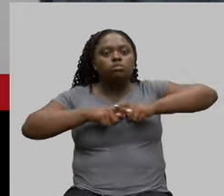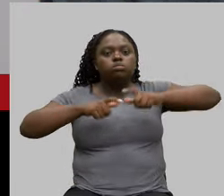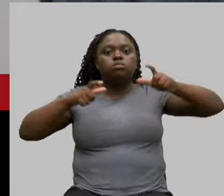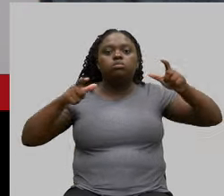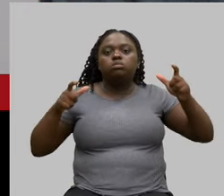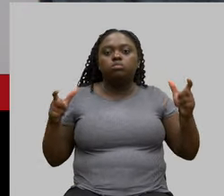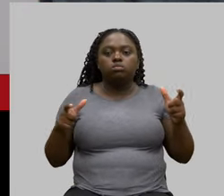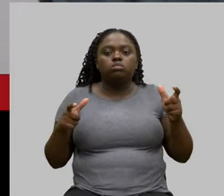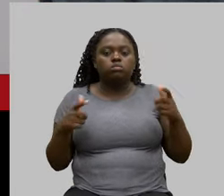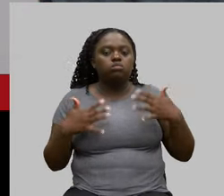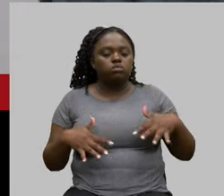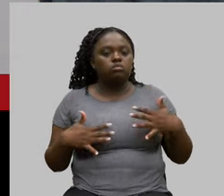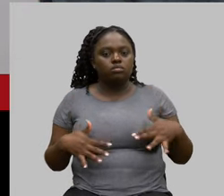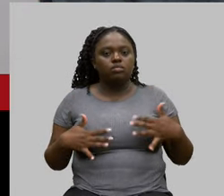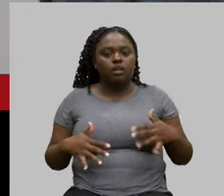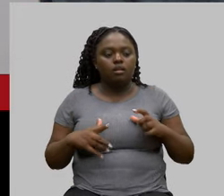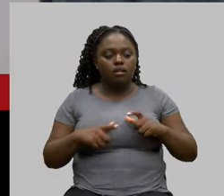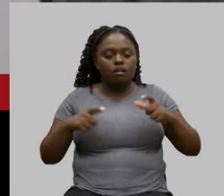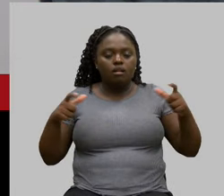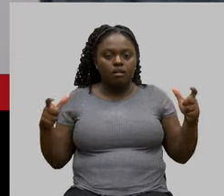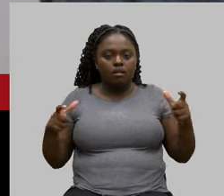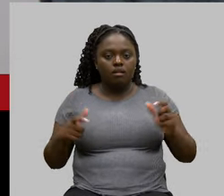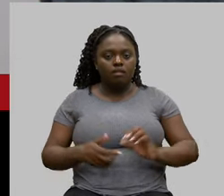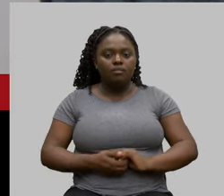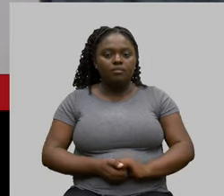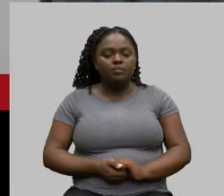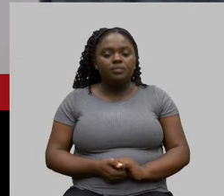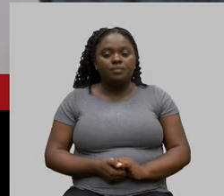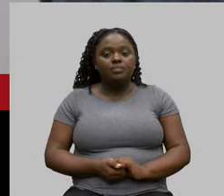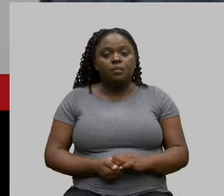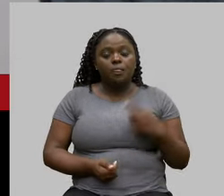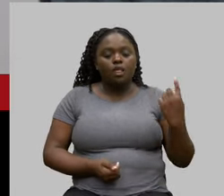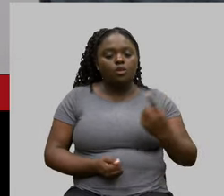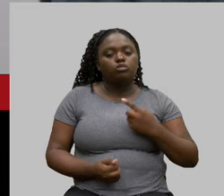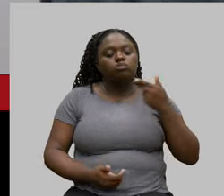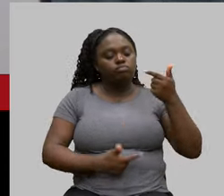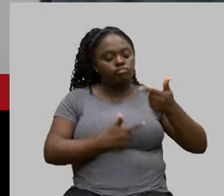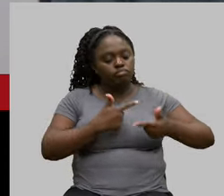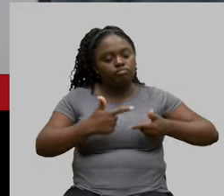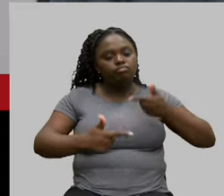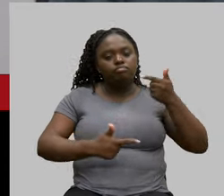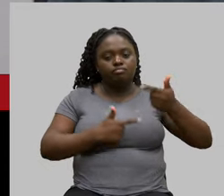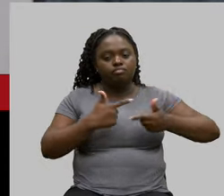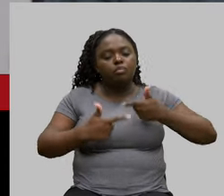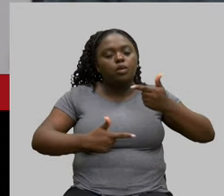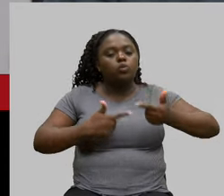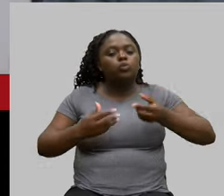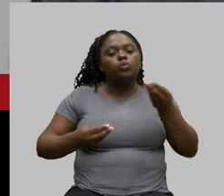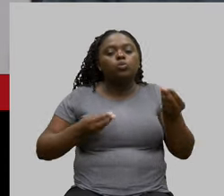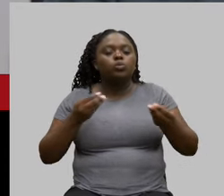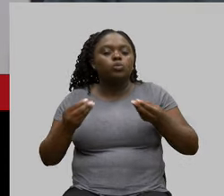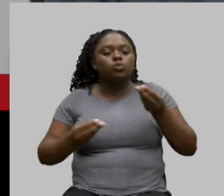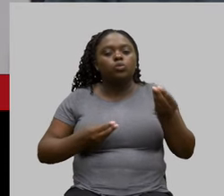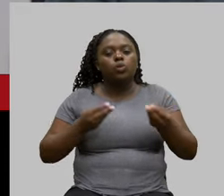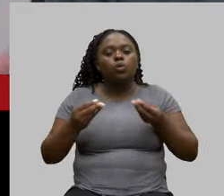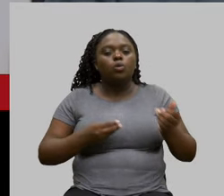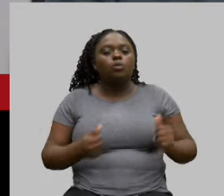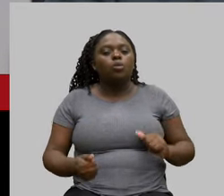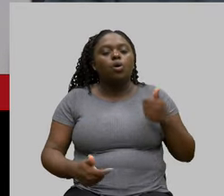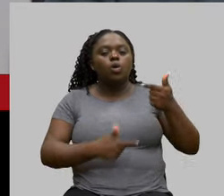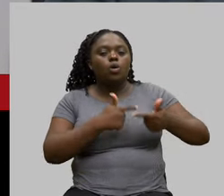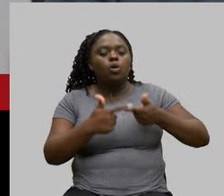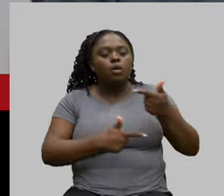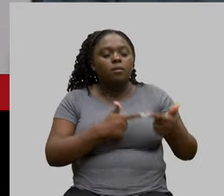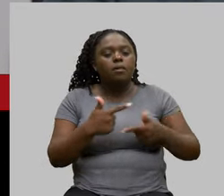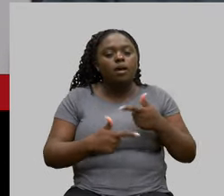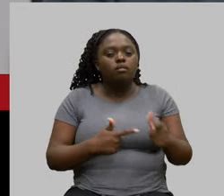grande né E nós temos trabalhado muito na com a questão do trabalho análogo à escravidão